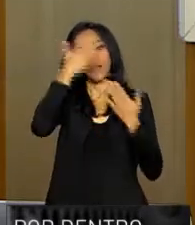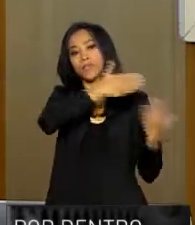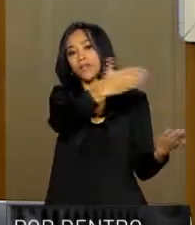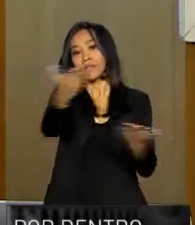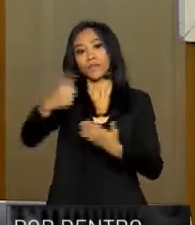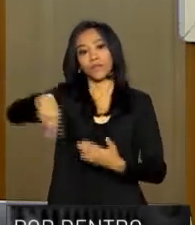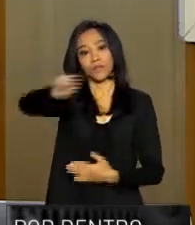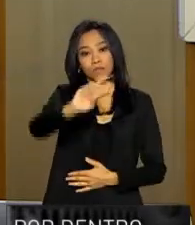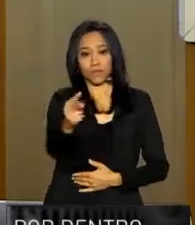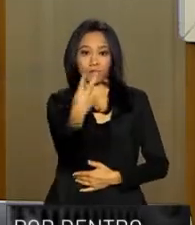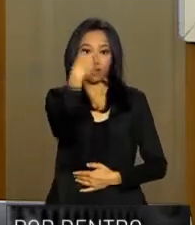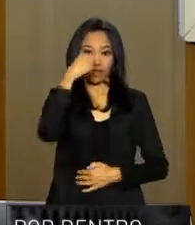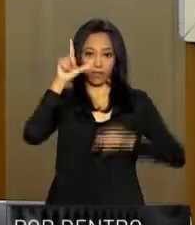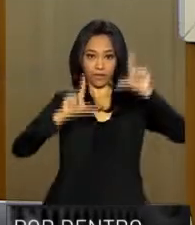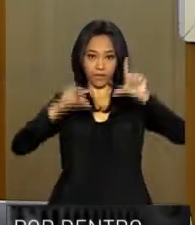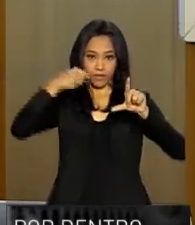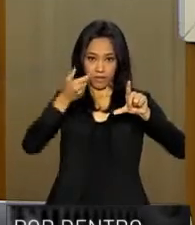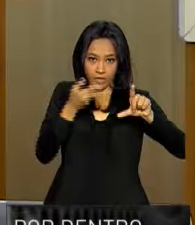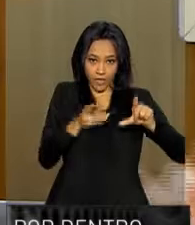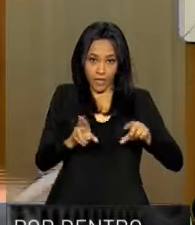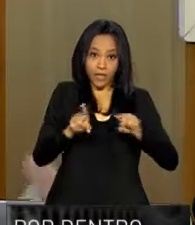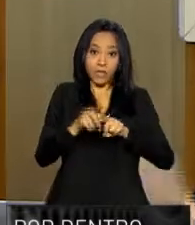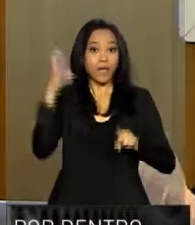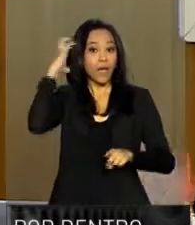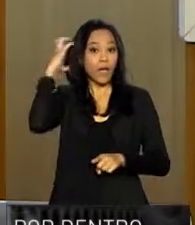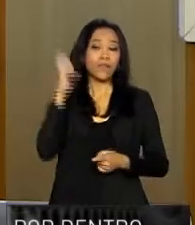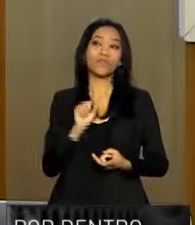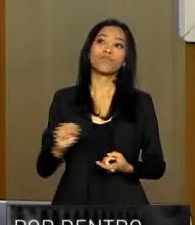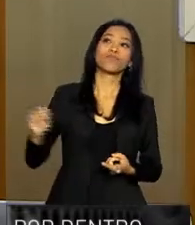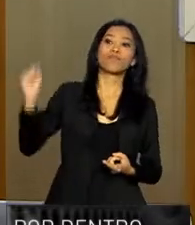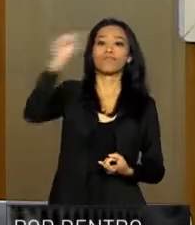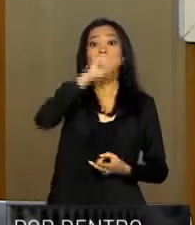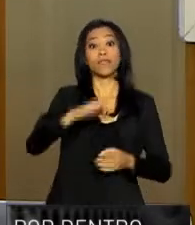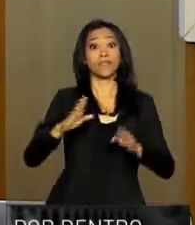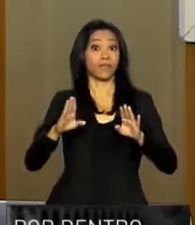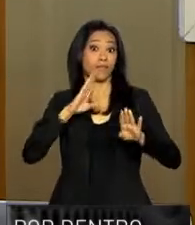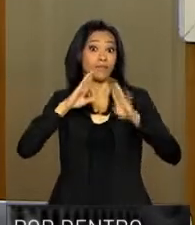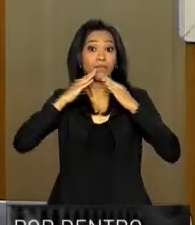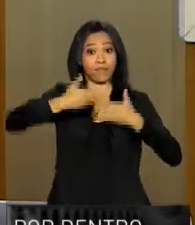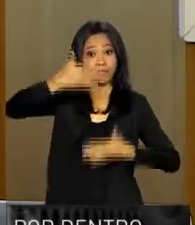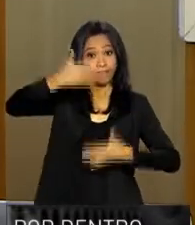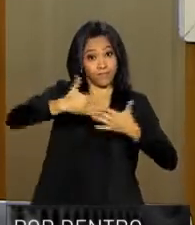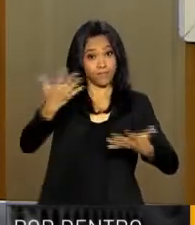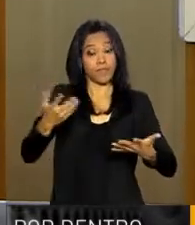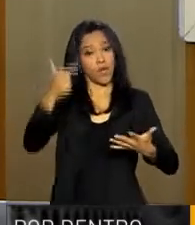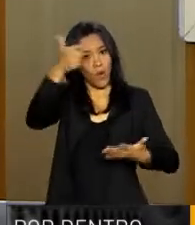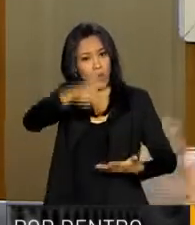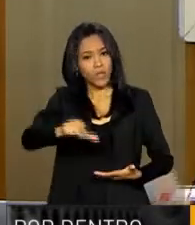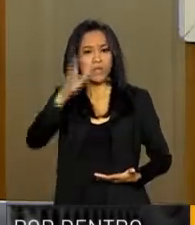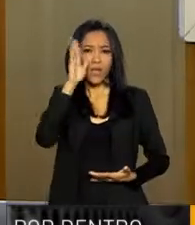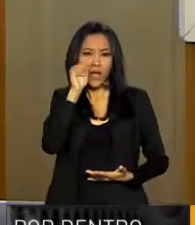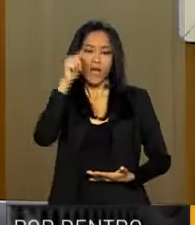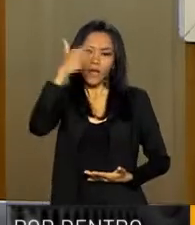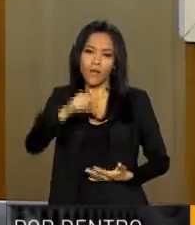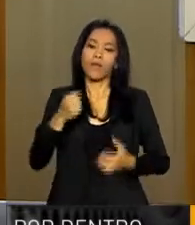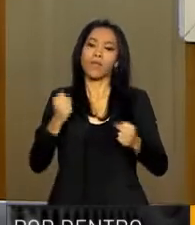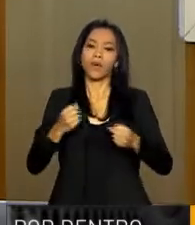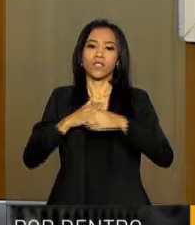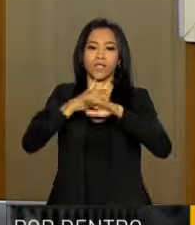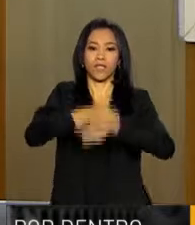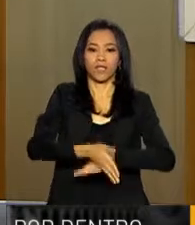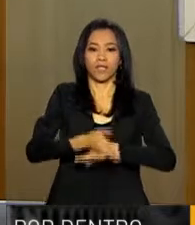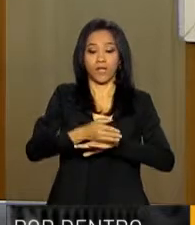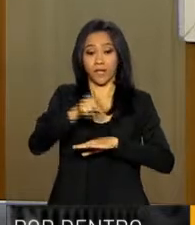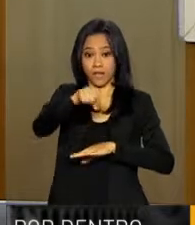acompanharam pela tv nbr pela rede nacional de rádio também pelas redes sociais para rever o programa completo é só entrar no canal da tv